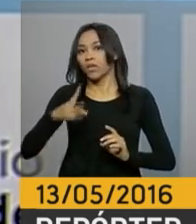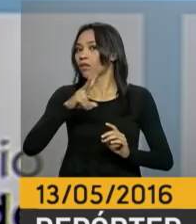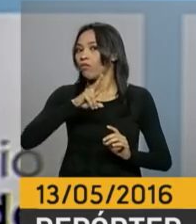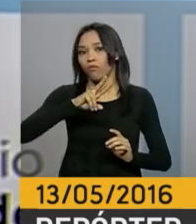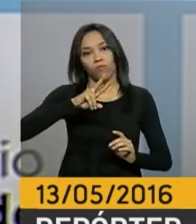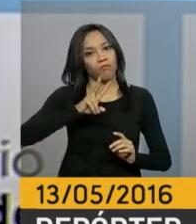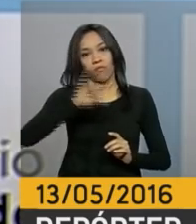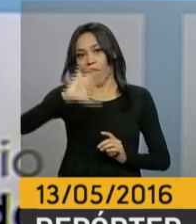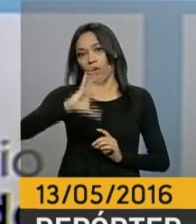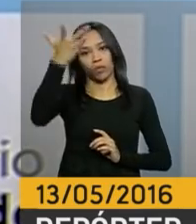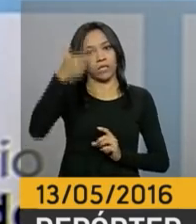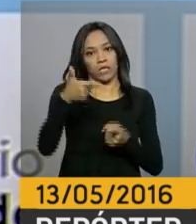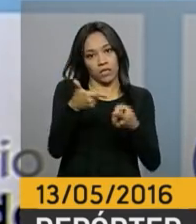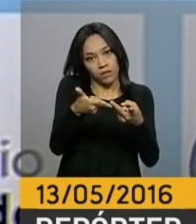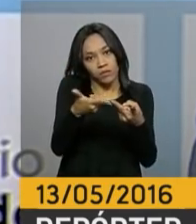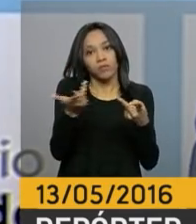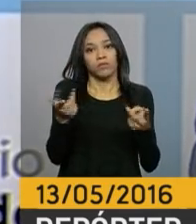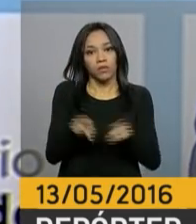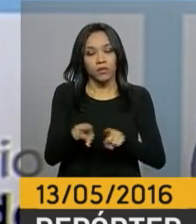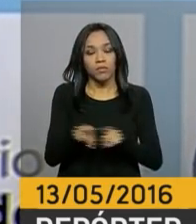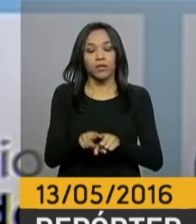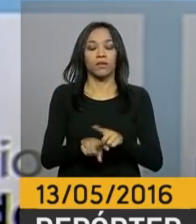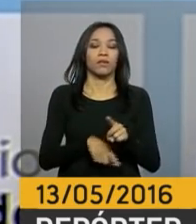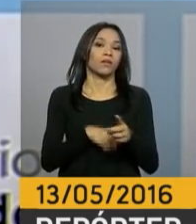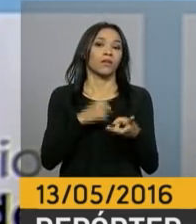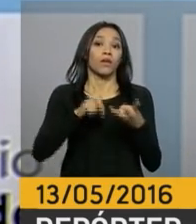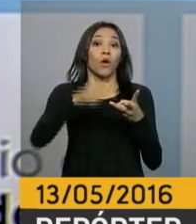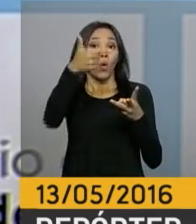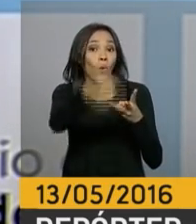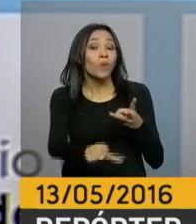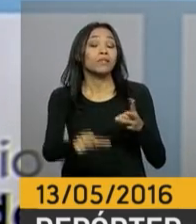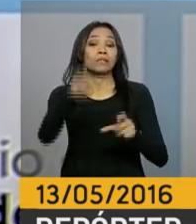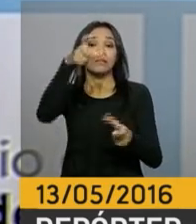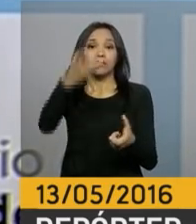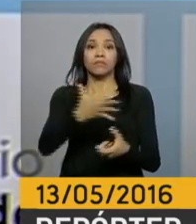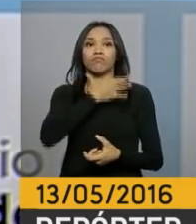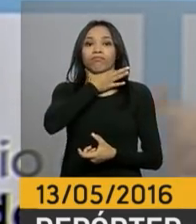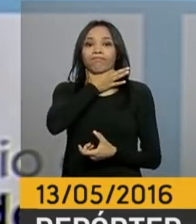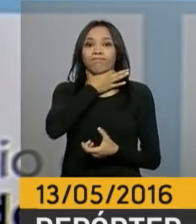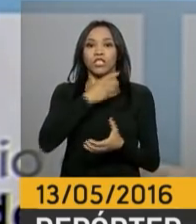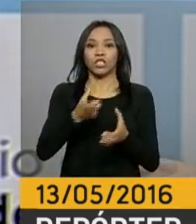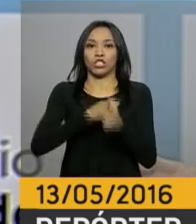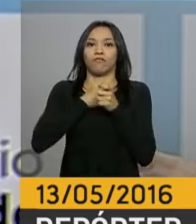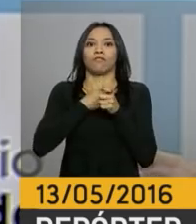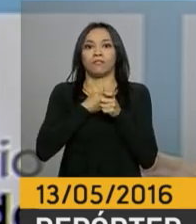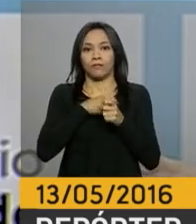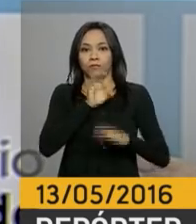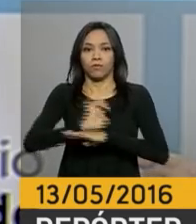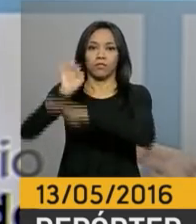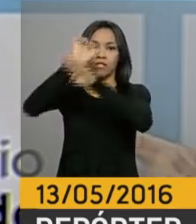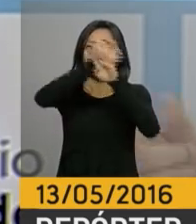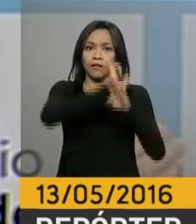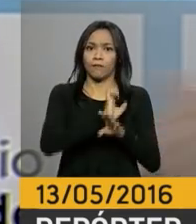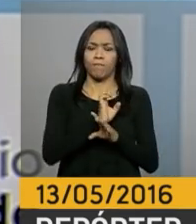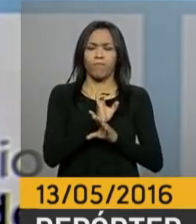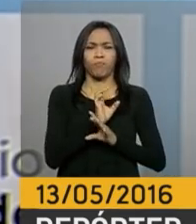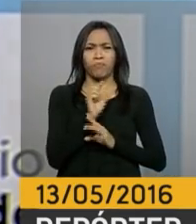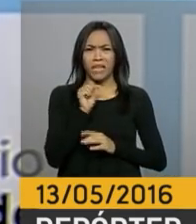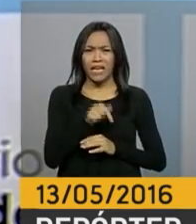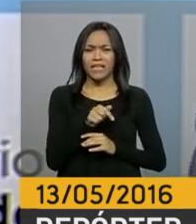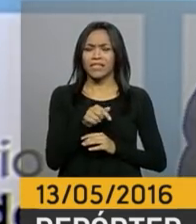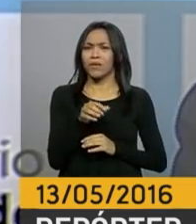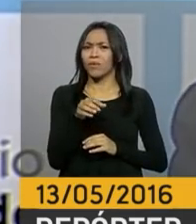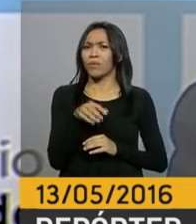liminar de mudança do cálculo da dívida dos Estados só nesses dois meses já deu 8 bilhões de de de